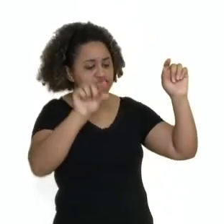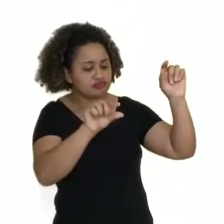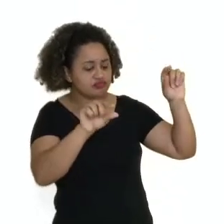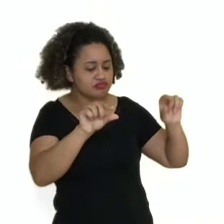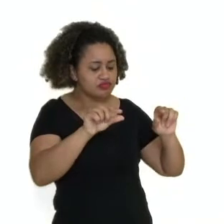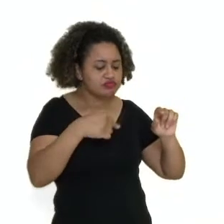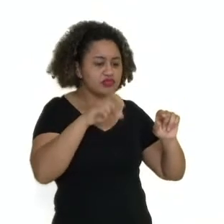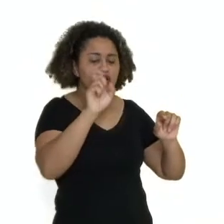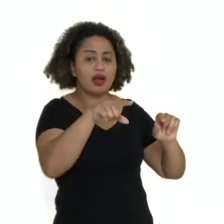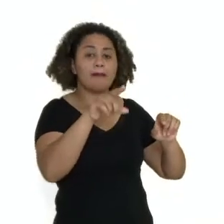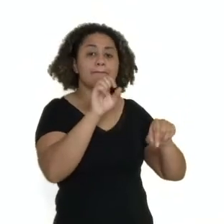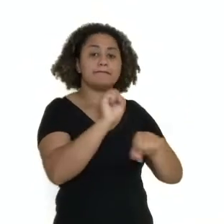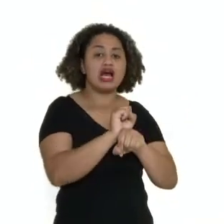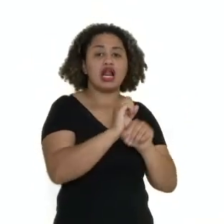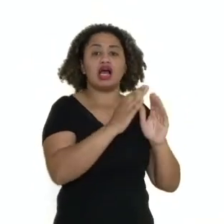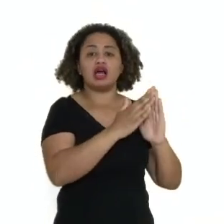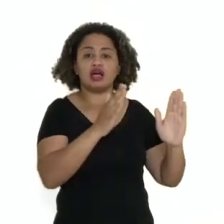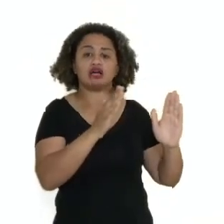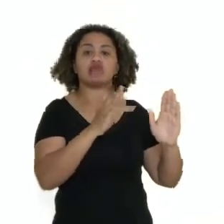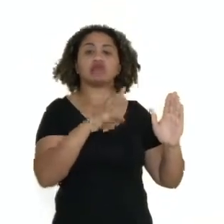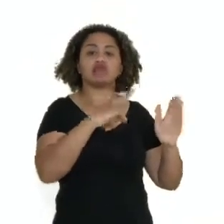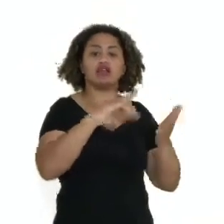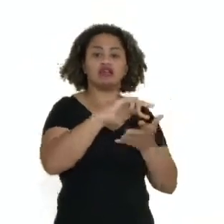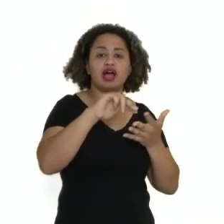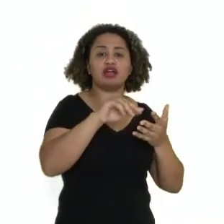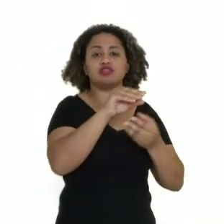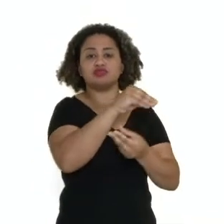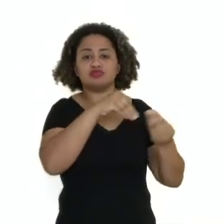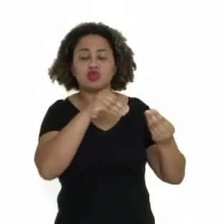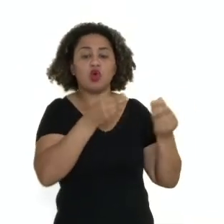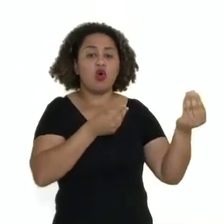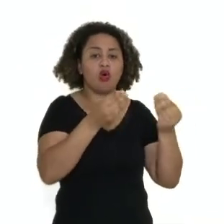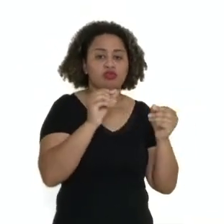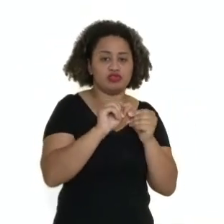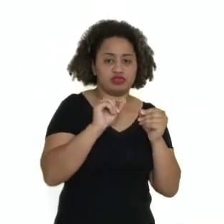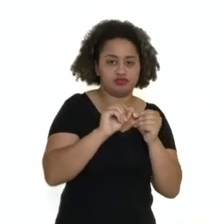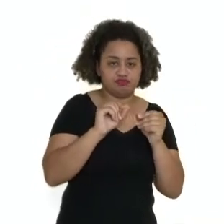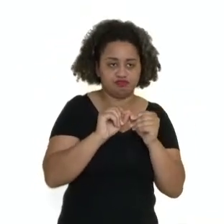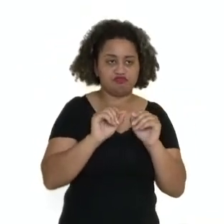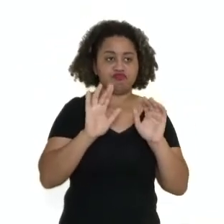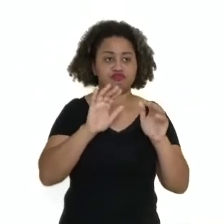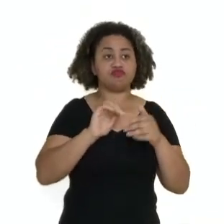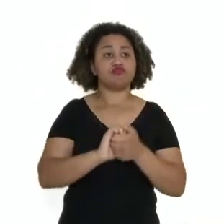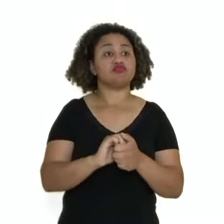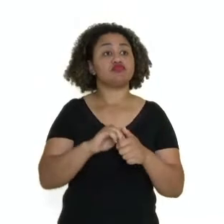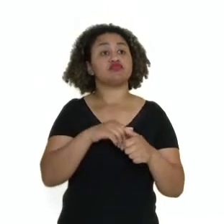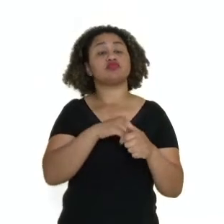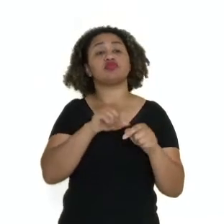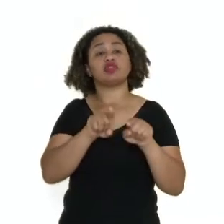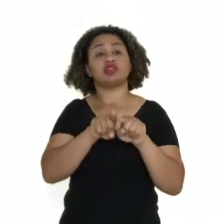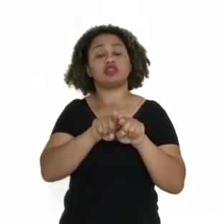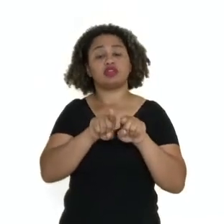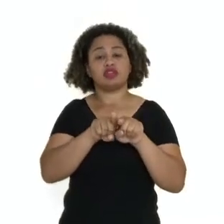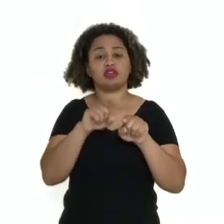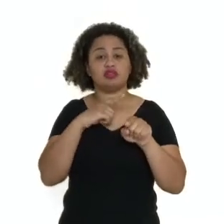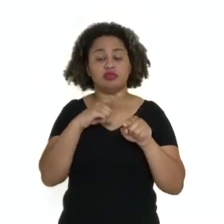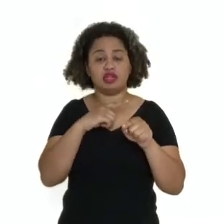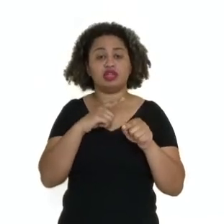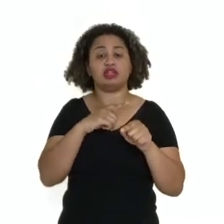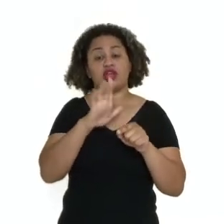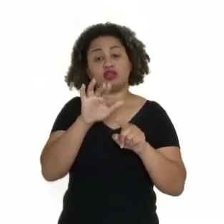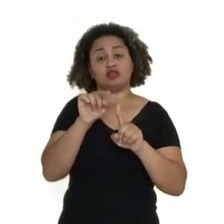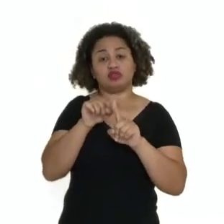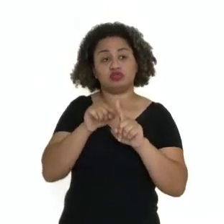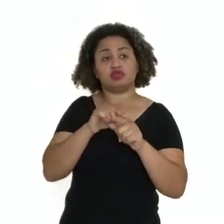estar estático, se é composto, como que vai ser. Então, o gráfico do